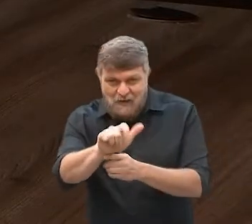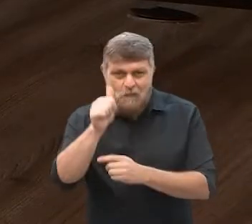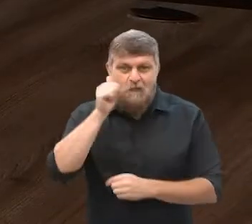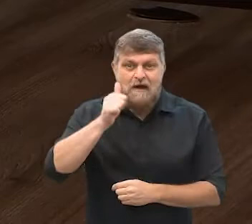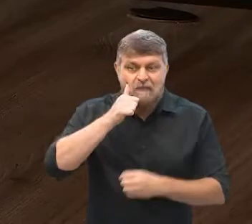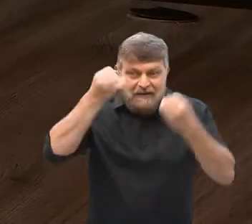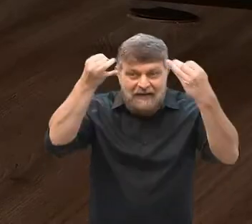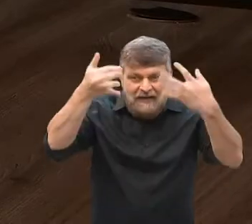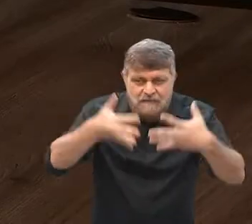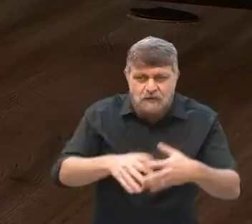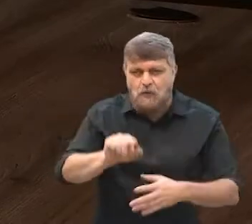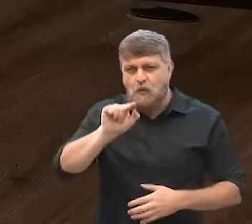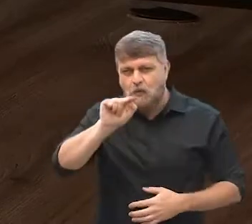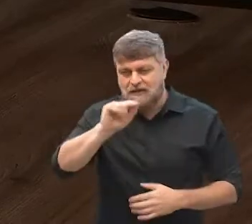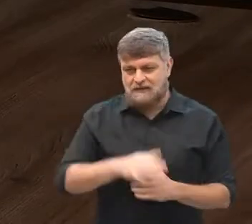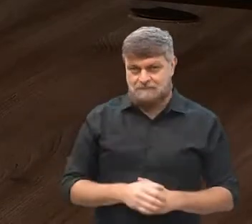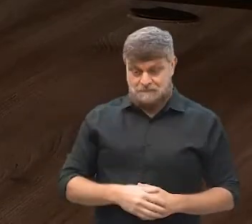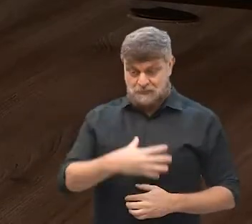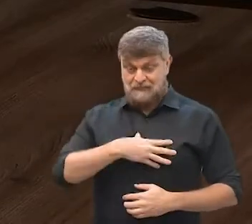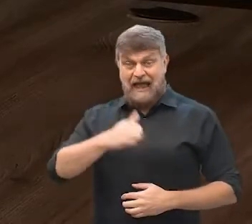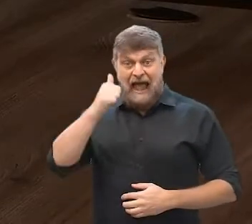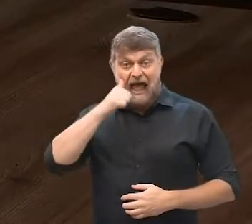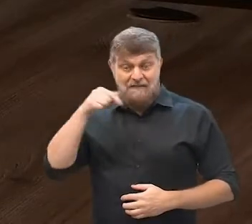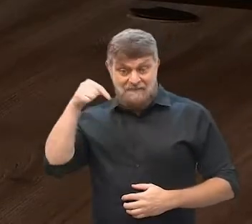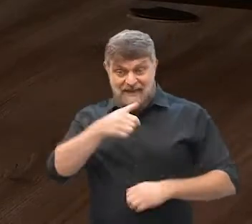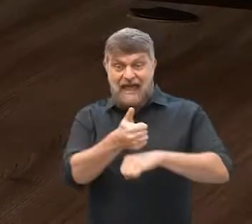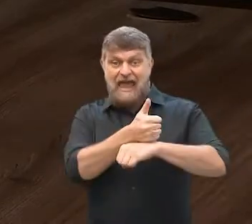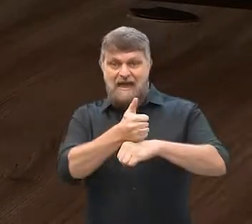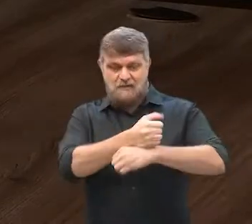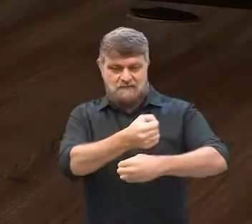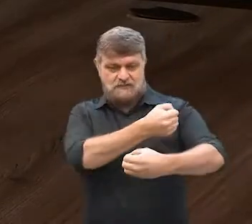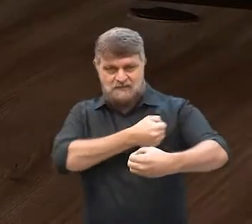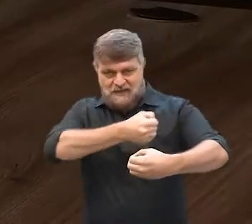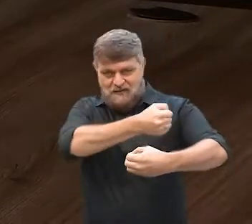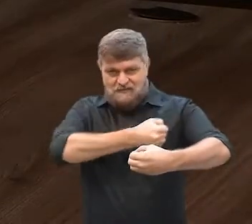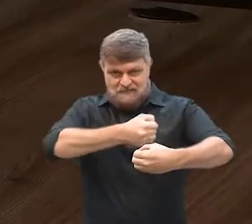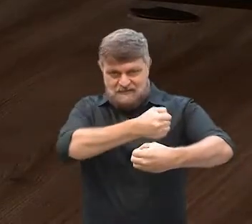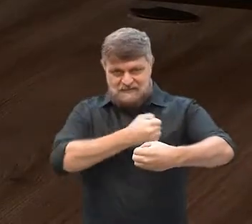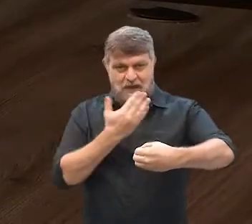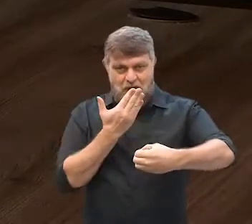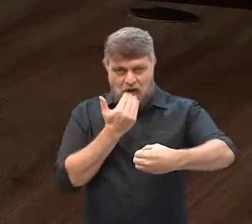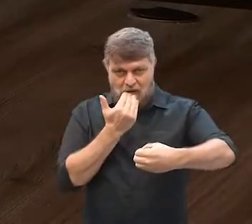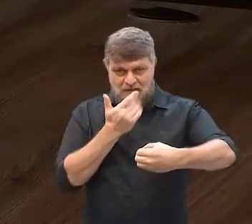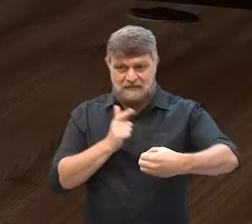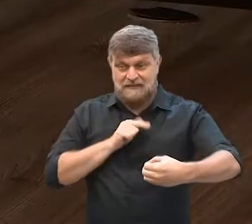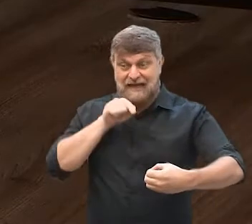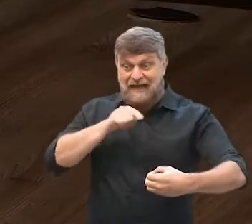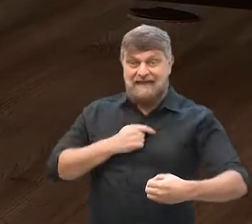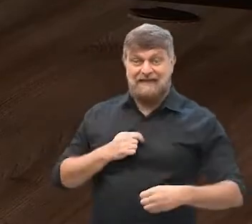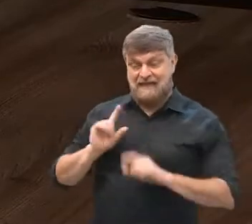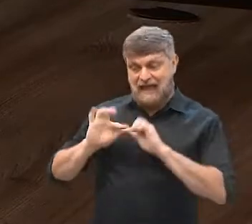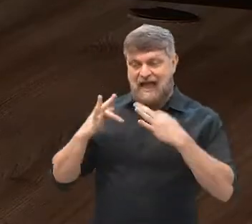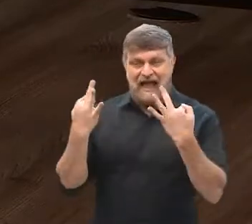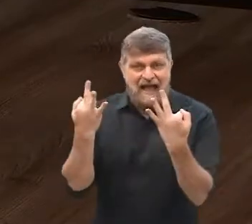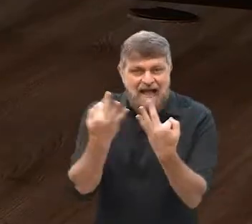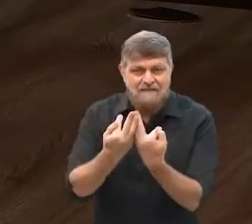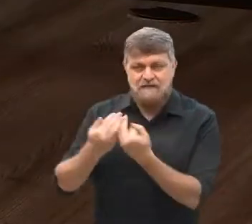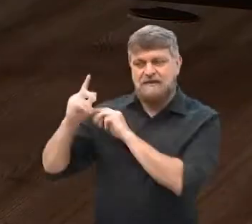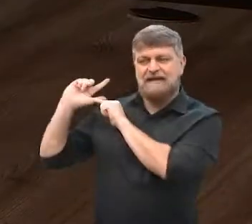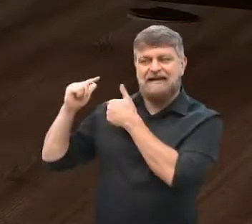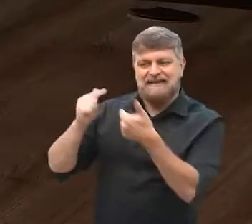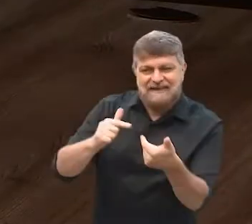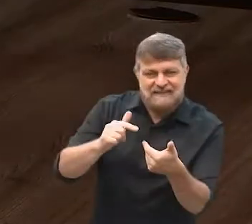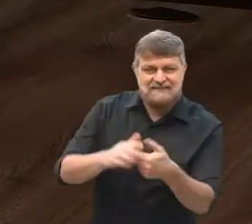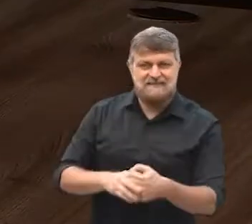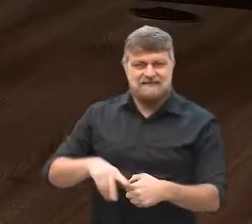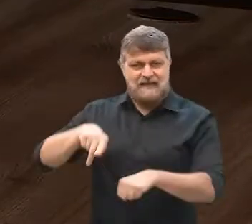mencionou agora. A filha dela é nutricionista e a família tinha como tradição fazer as empanadas para os